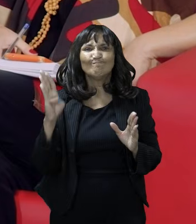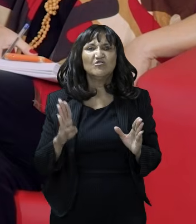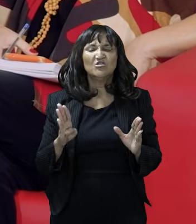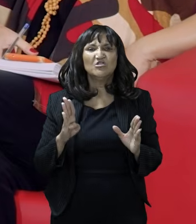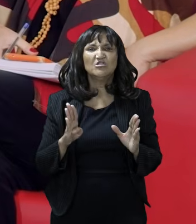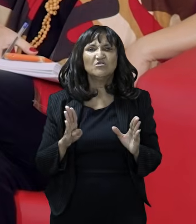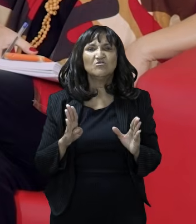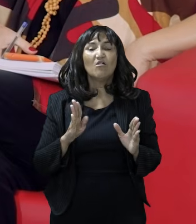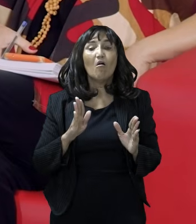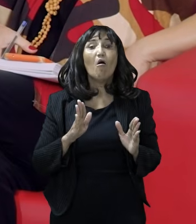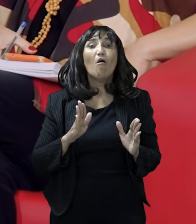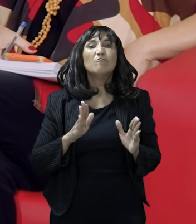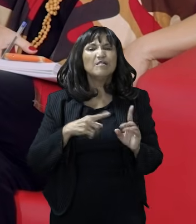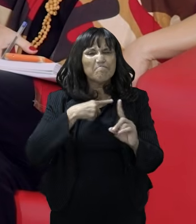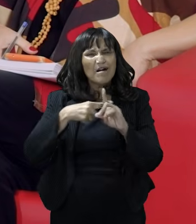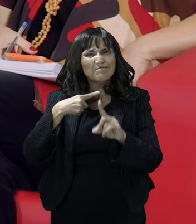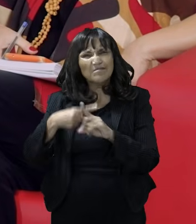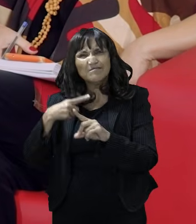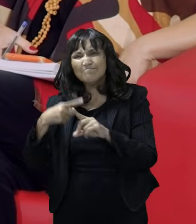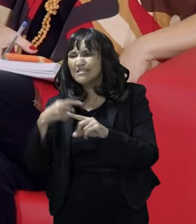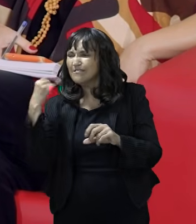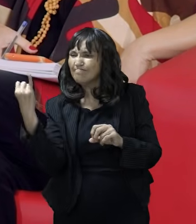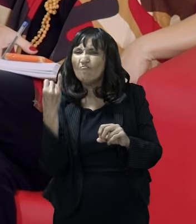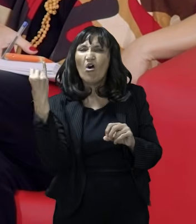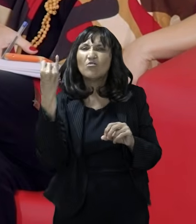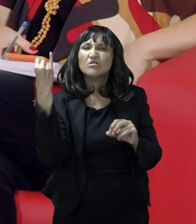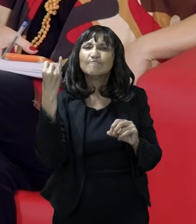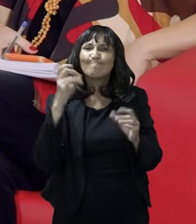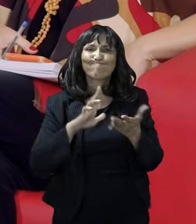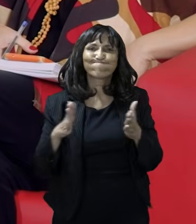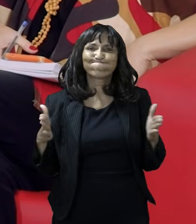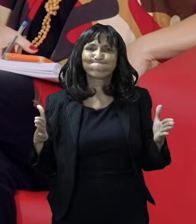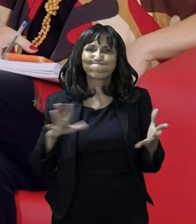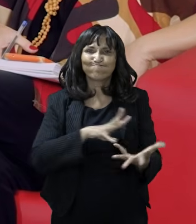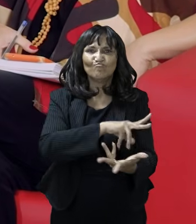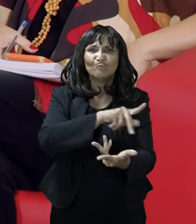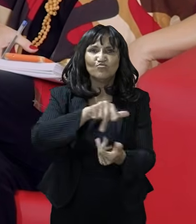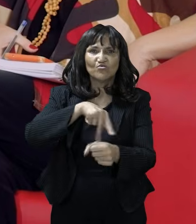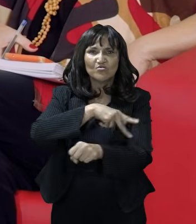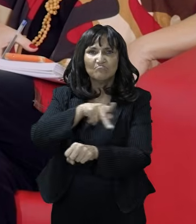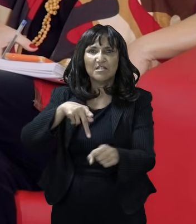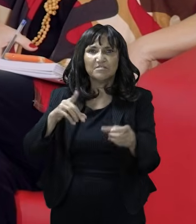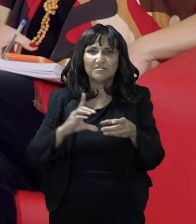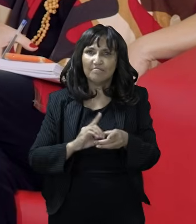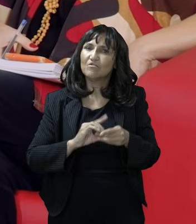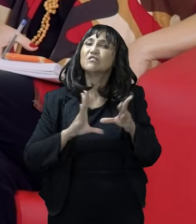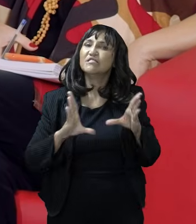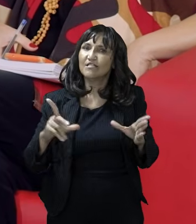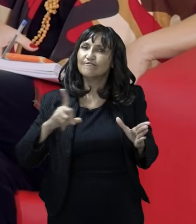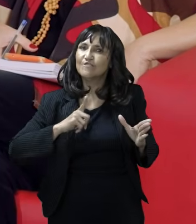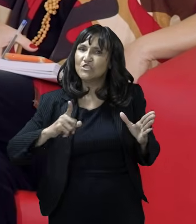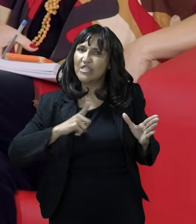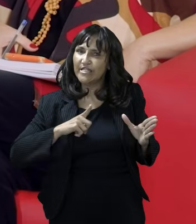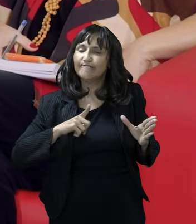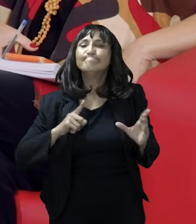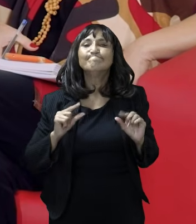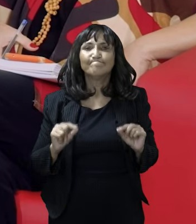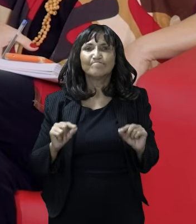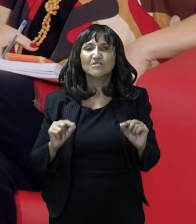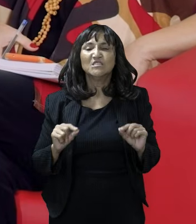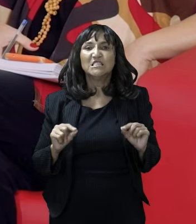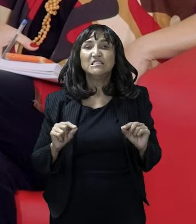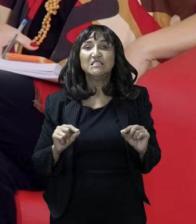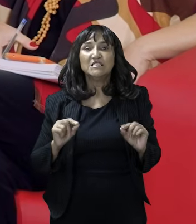vez mais, tem uma importância grande no mundo dos países democráticos, né? Acaba sendo